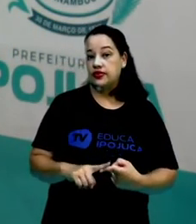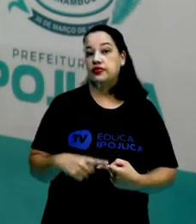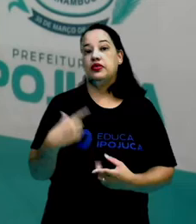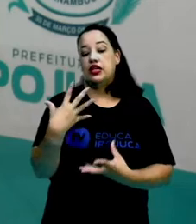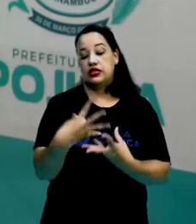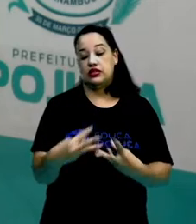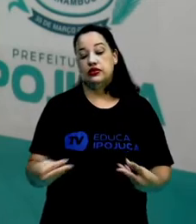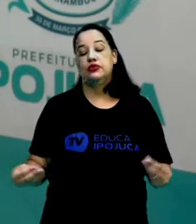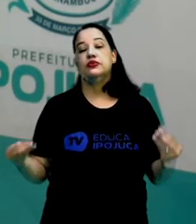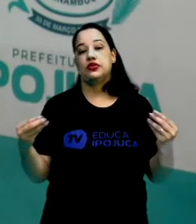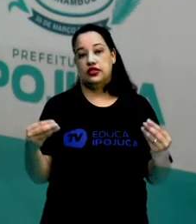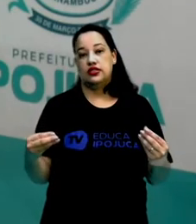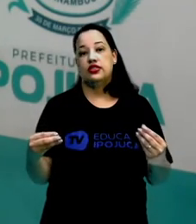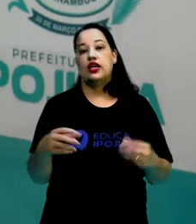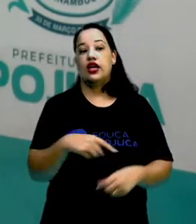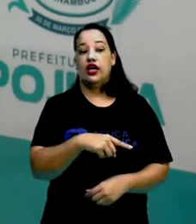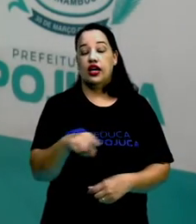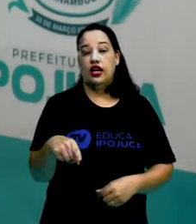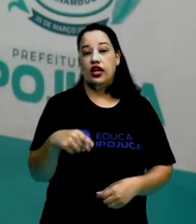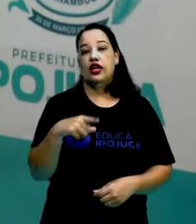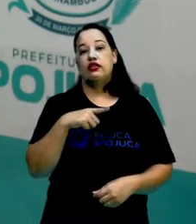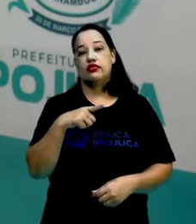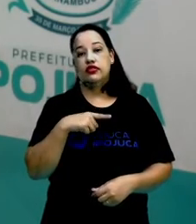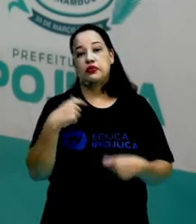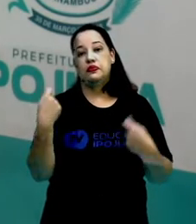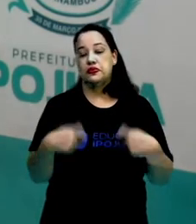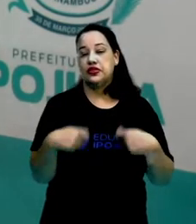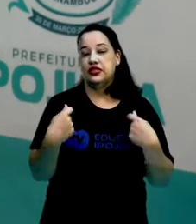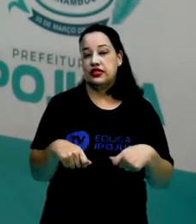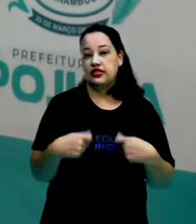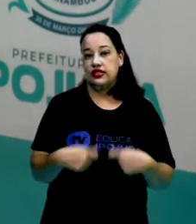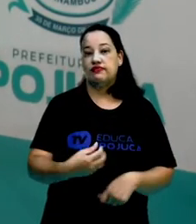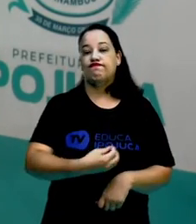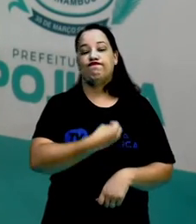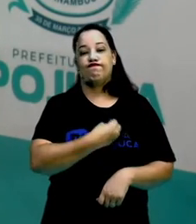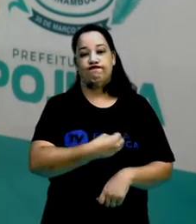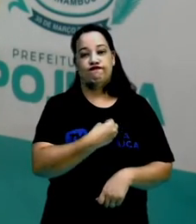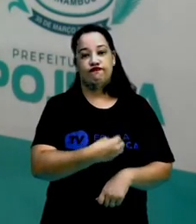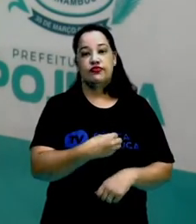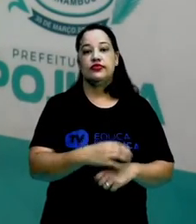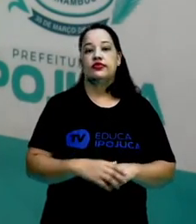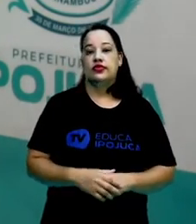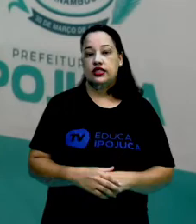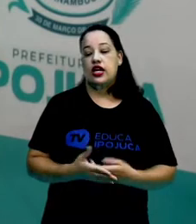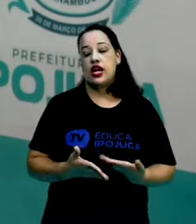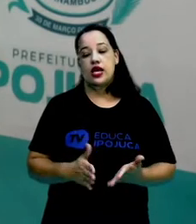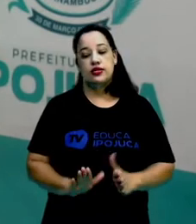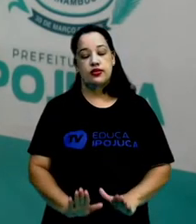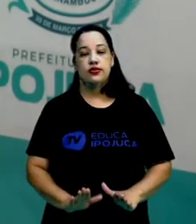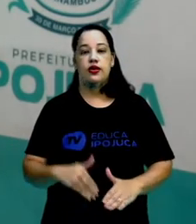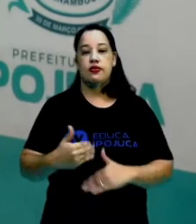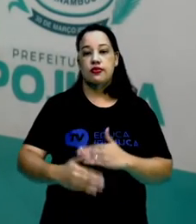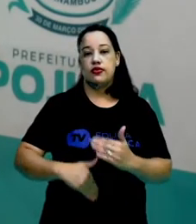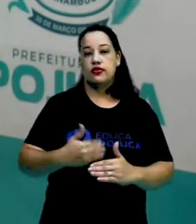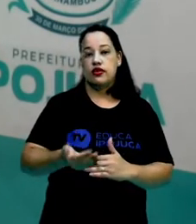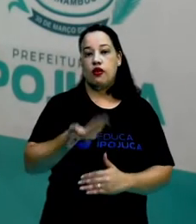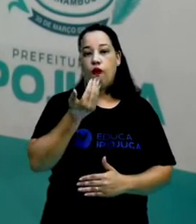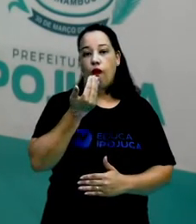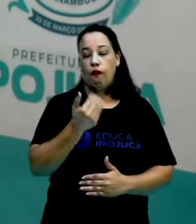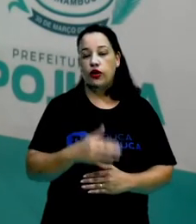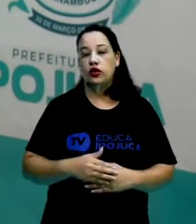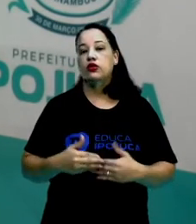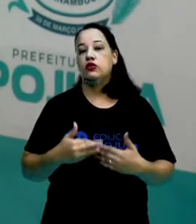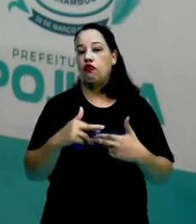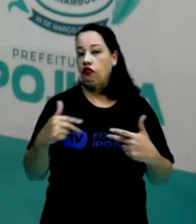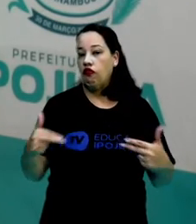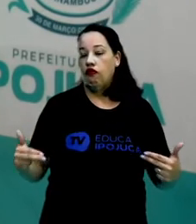com os micro-organismos são fato necessário para a nossa existência, assim como o nosso nascimento, nosso processo de alimentação e